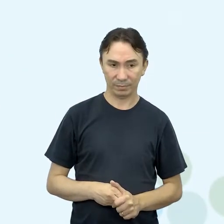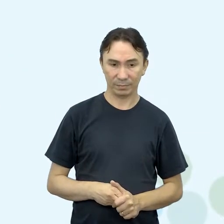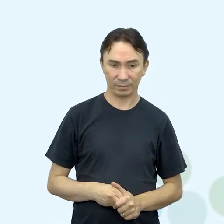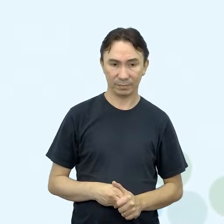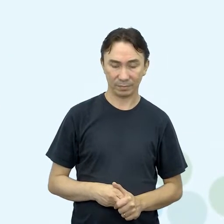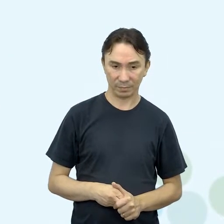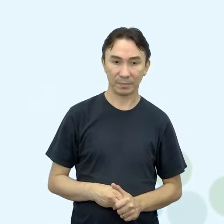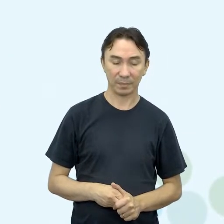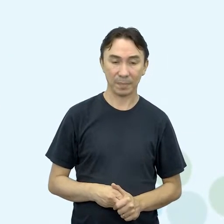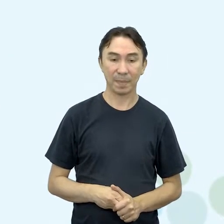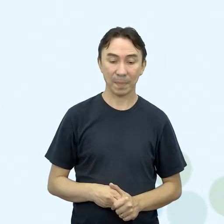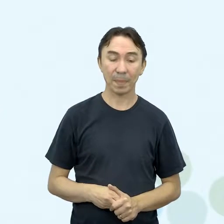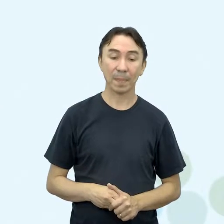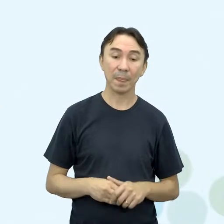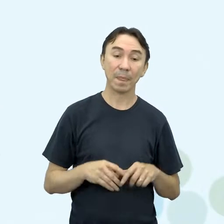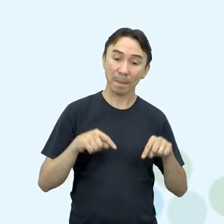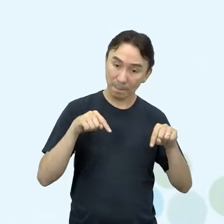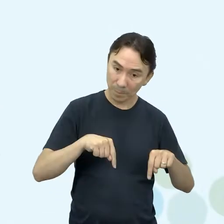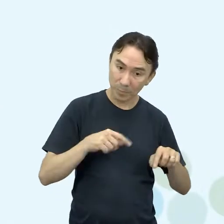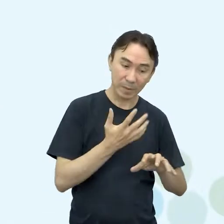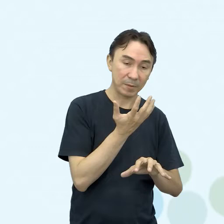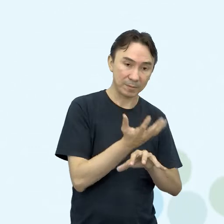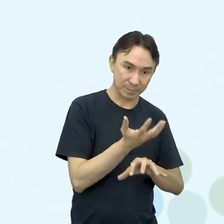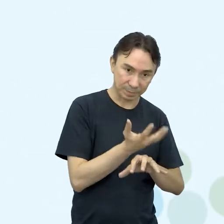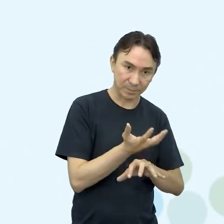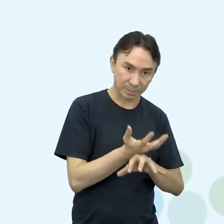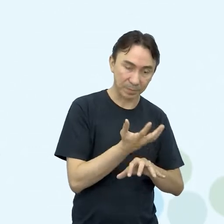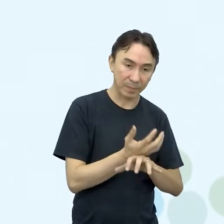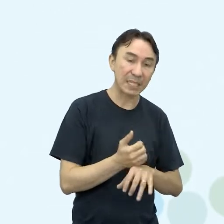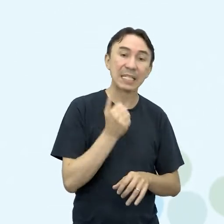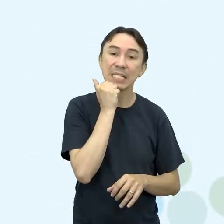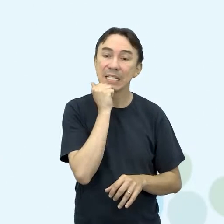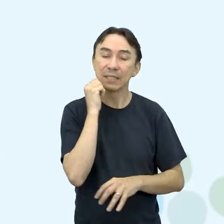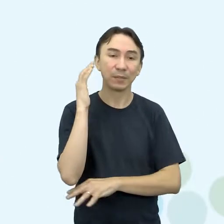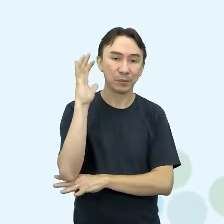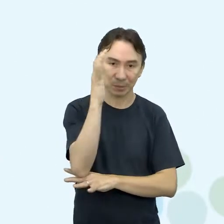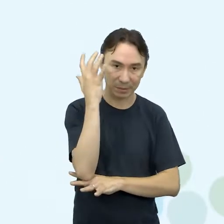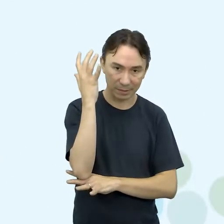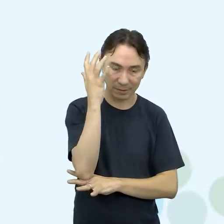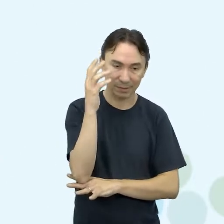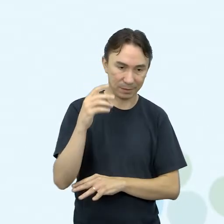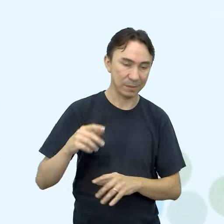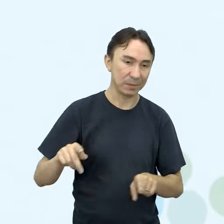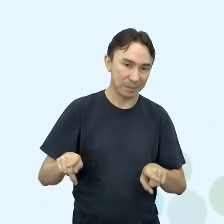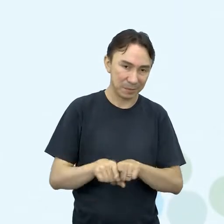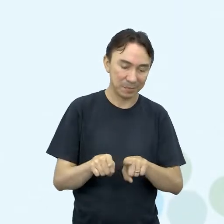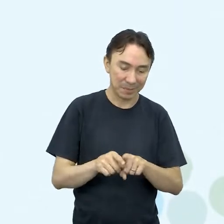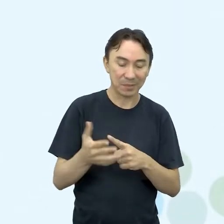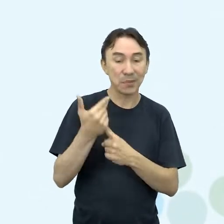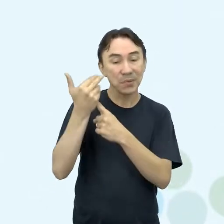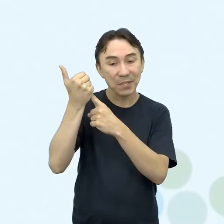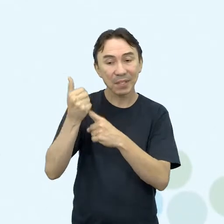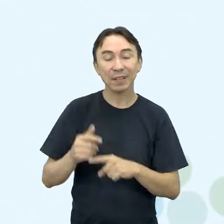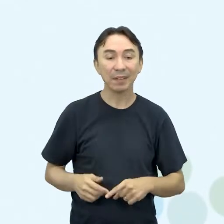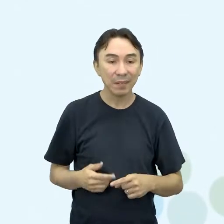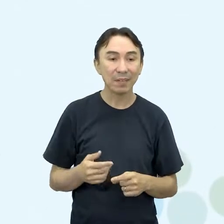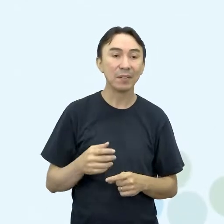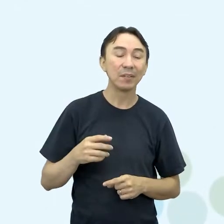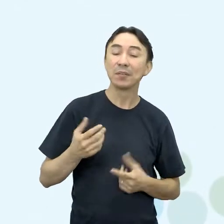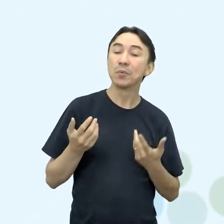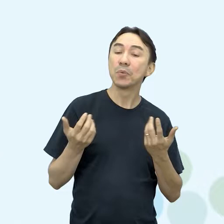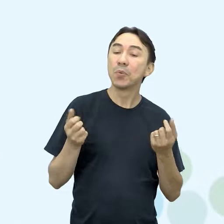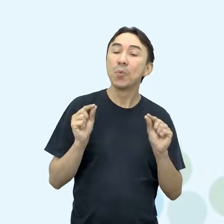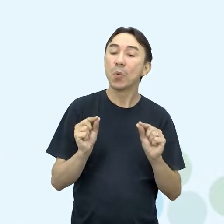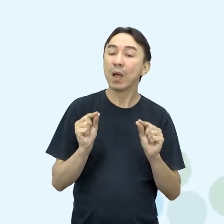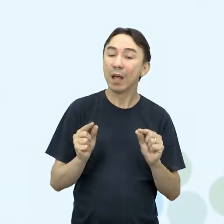que a gente vai ver nesse aprofundamento de Ciências da Natureza e suas tecnologias, a gente já consegue falar exatamente do que a gente estava falando no